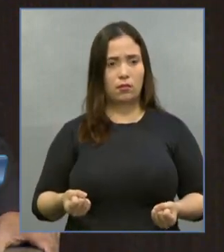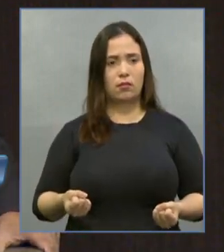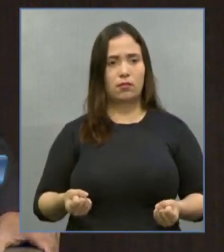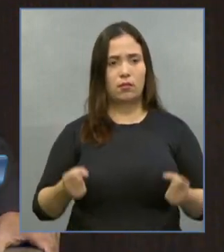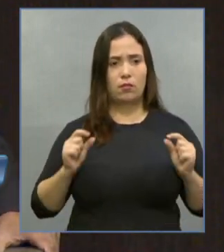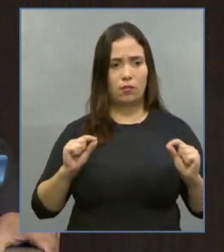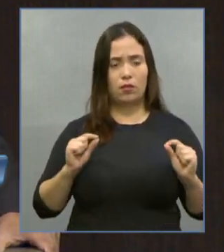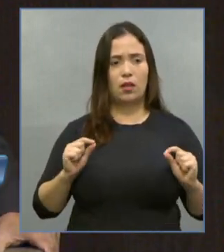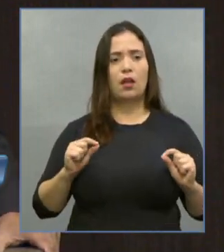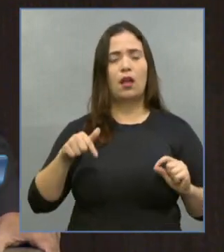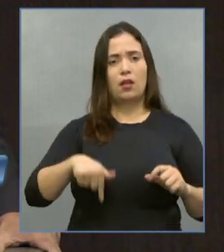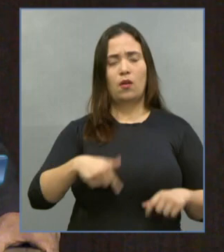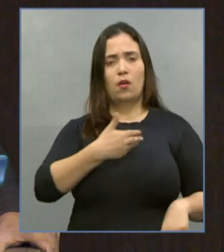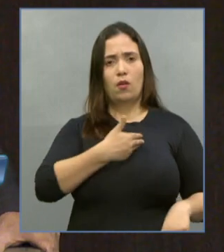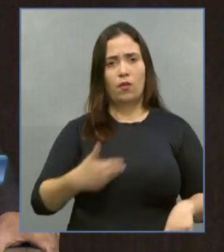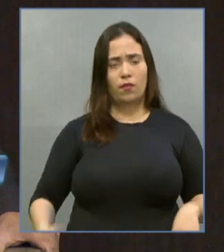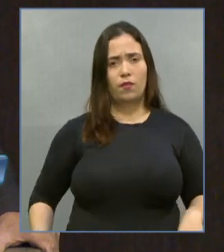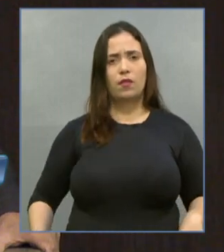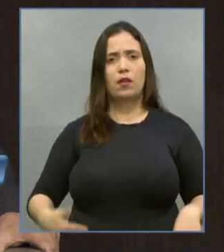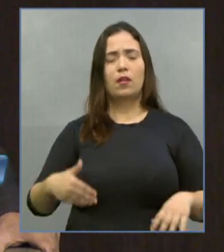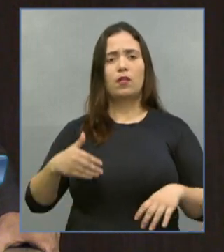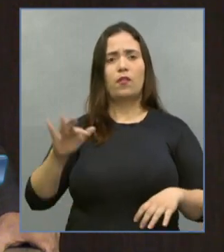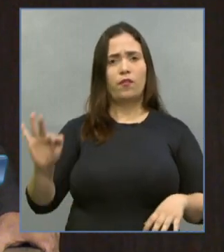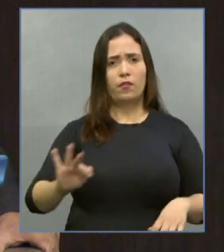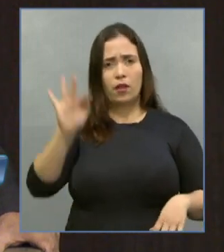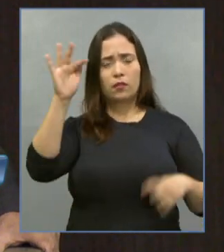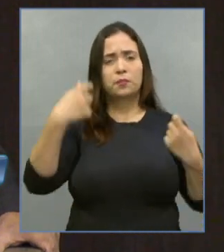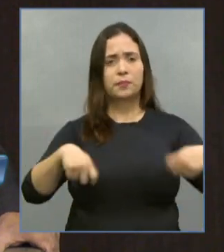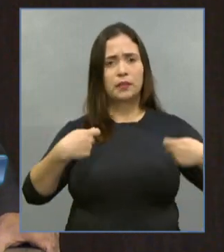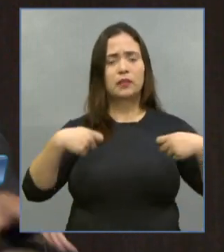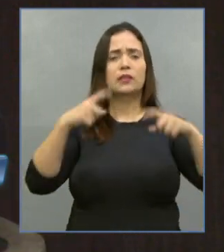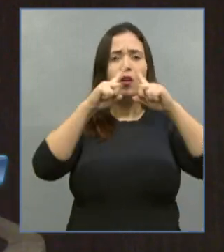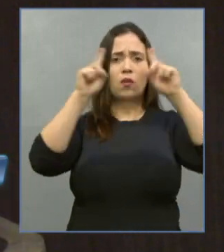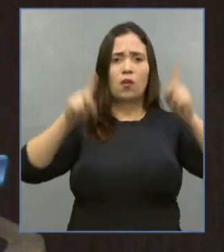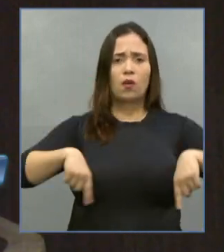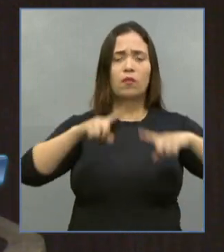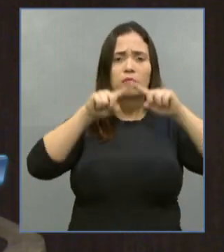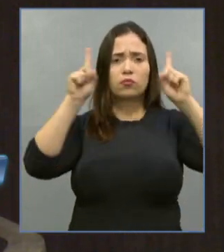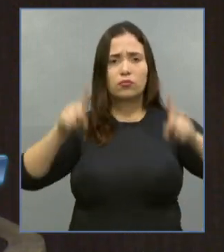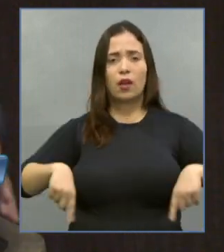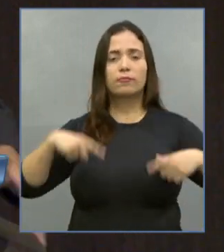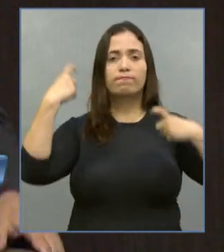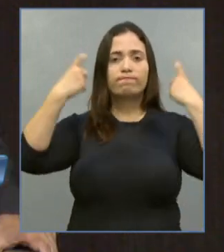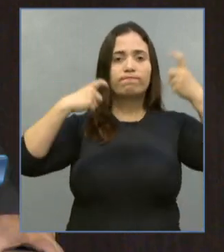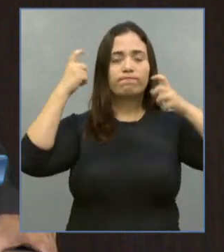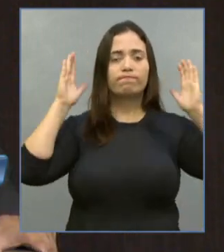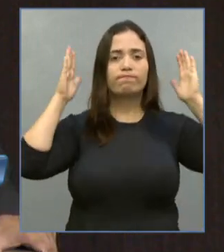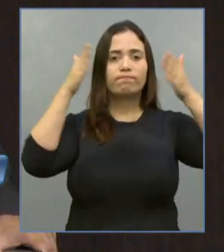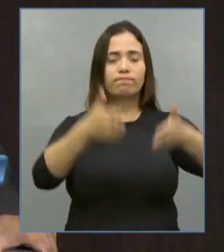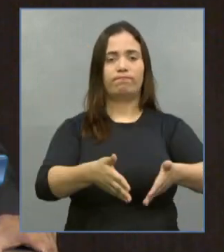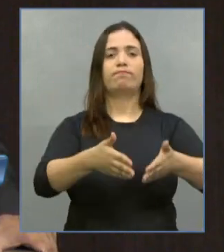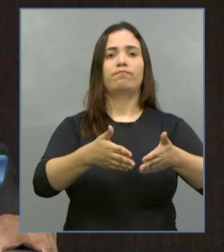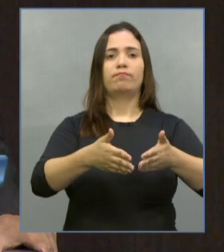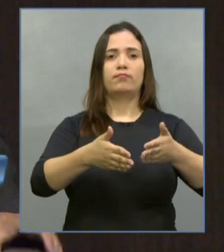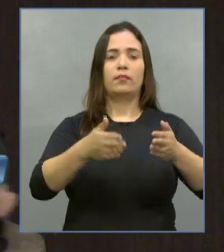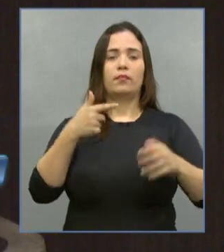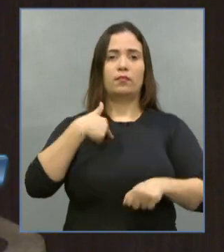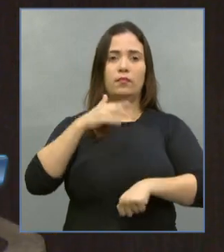que o Estado brasileiro ele produza estes insumos, que ele seja o